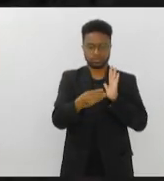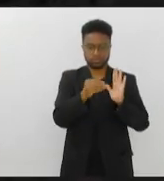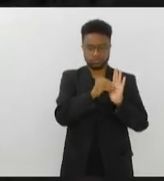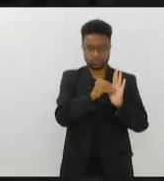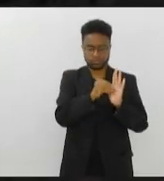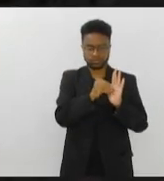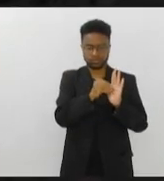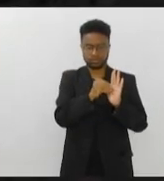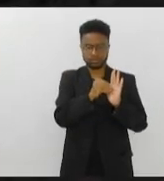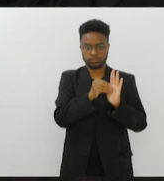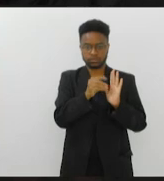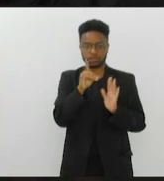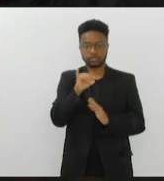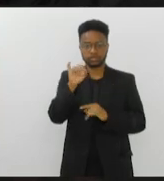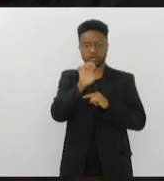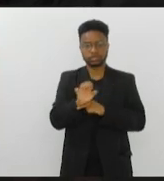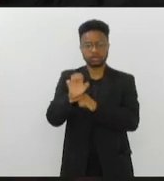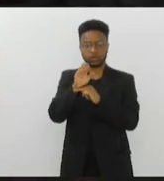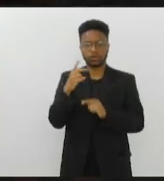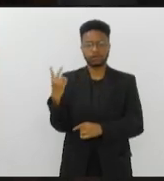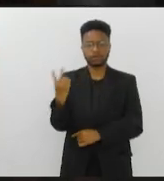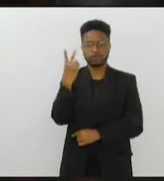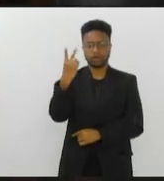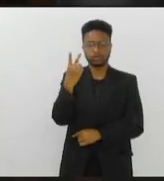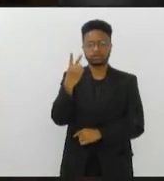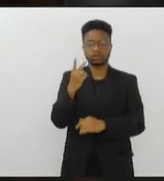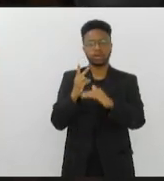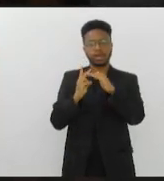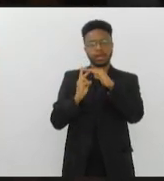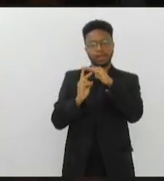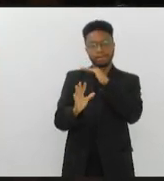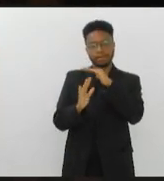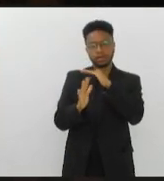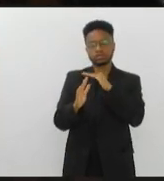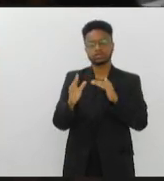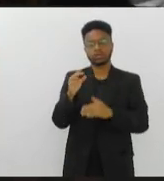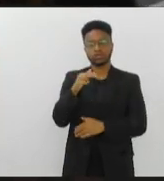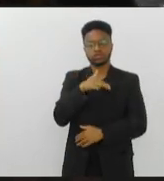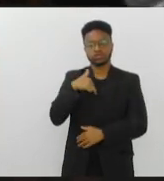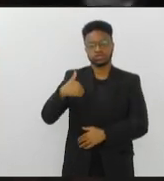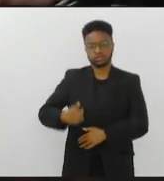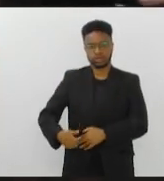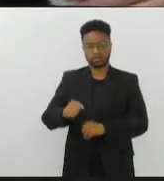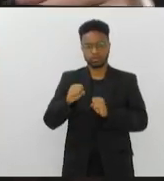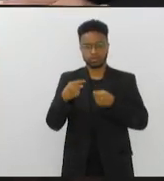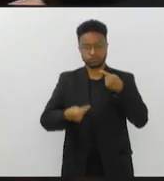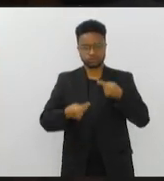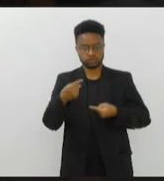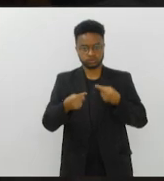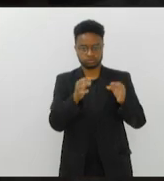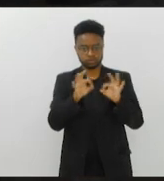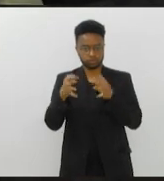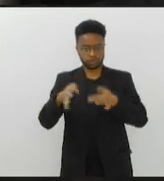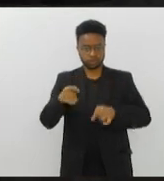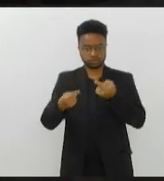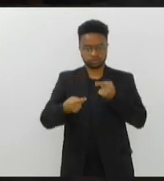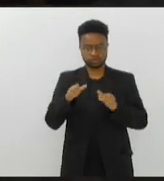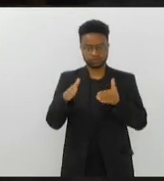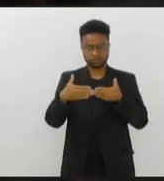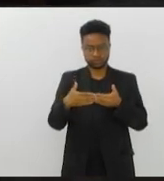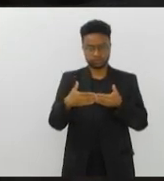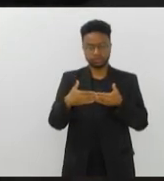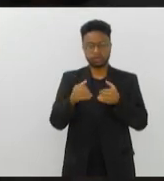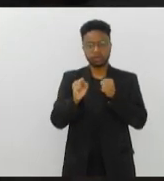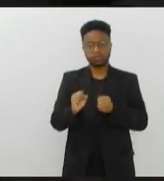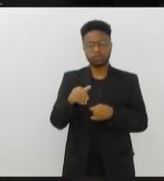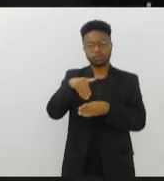Estado do Rio de Janeiro o Dia Estadual de Valorização da Imigração Chinesa. Em discussão, não havendo quem queira discutir, encerrada a discussão.